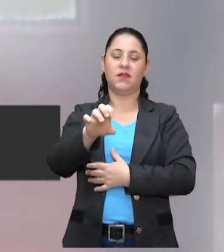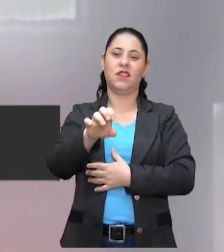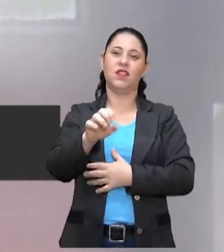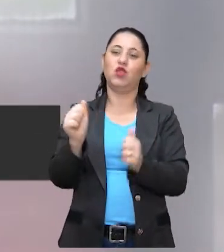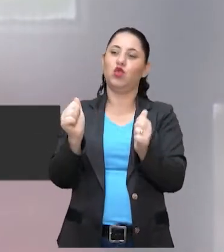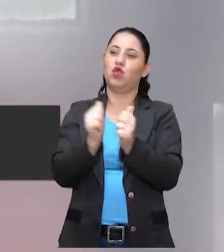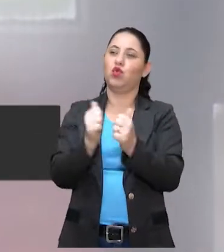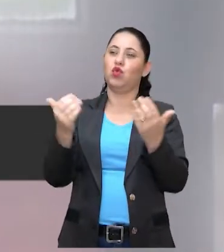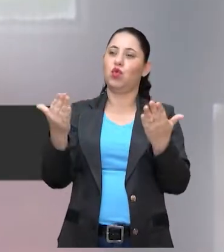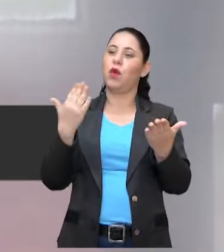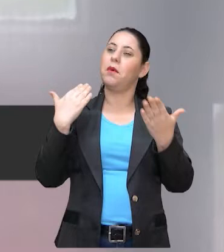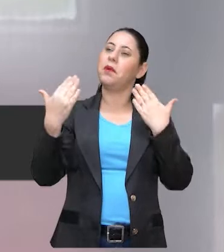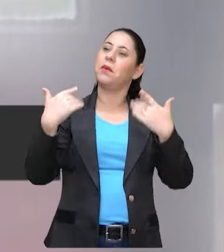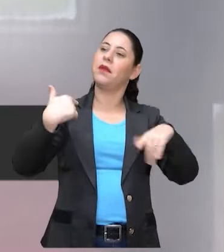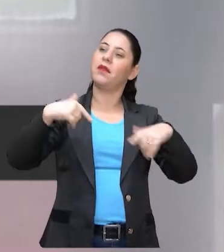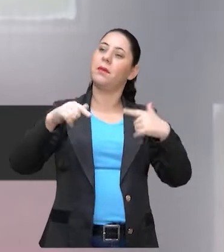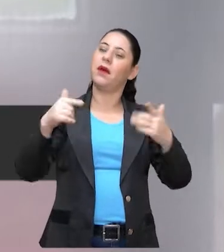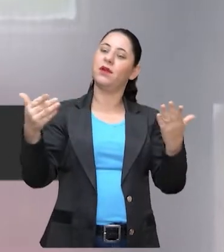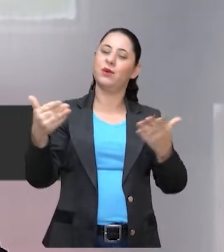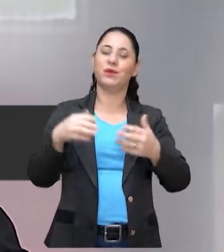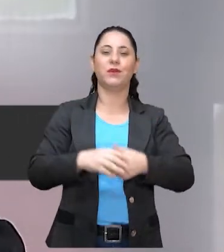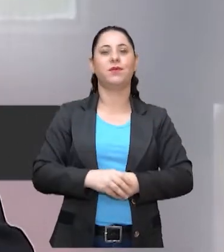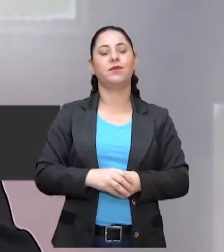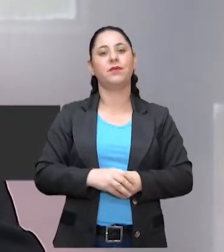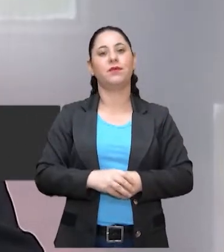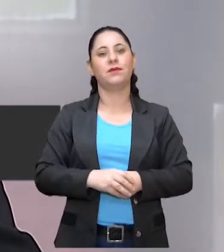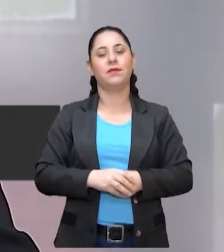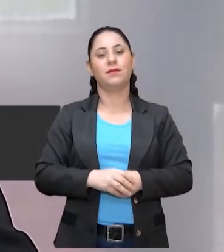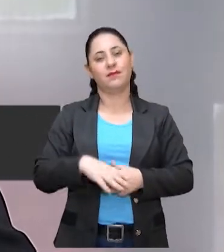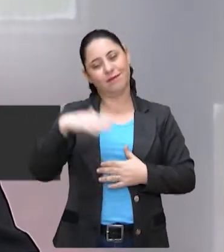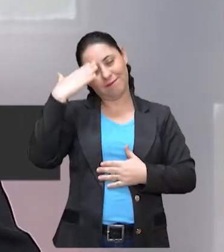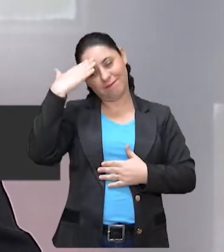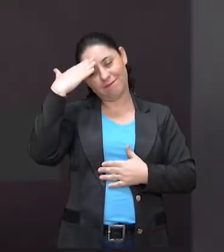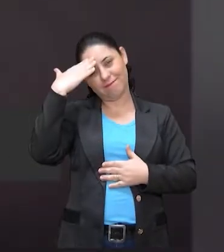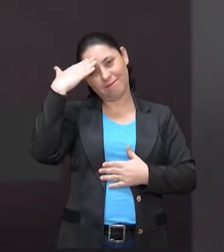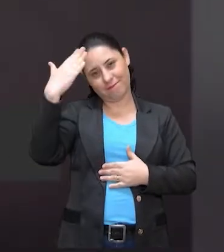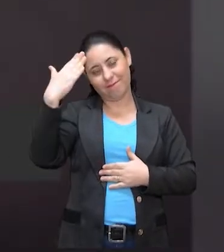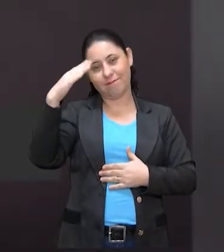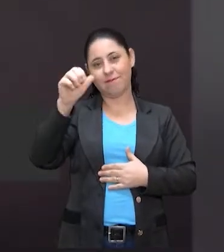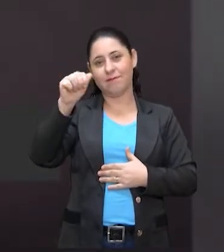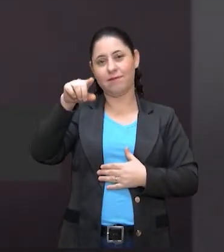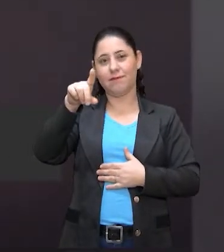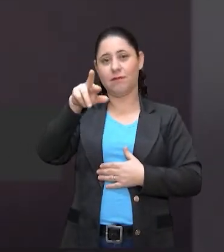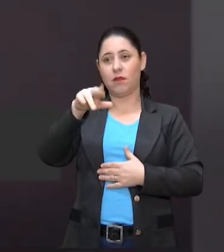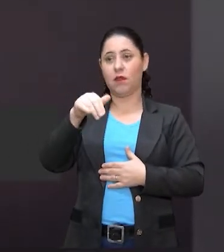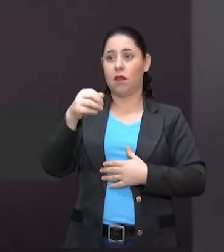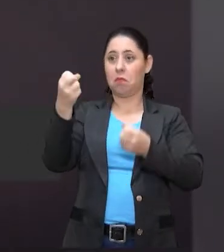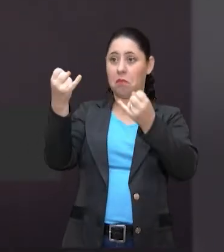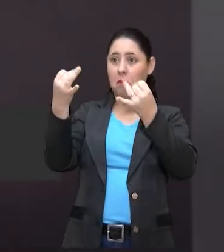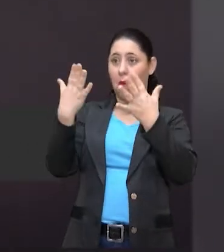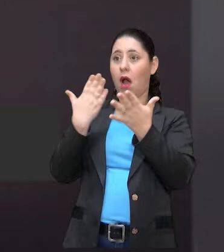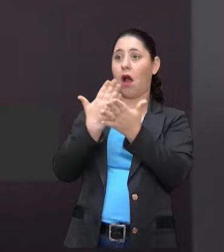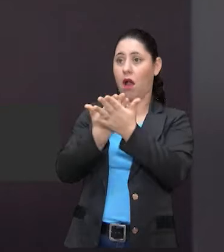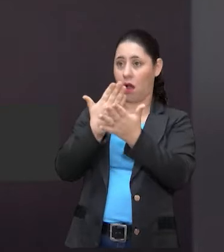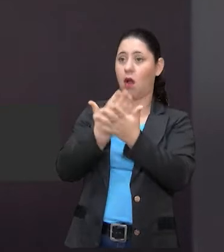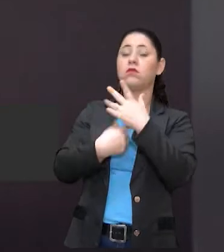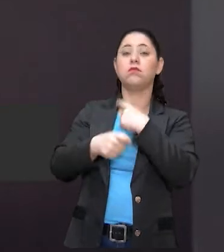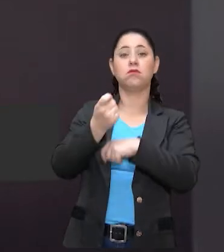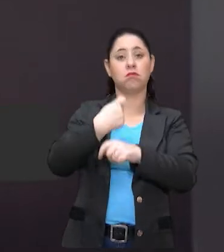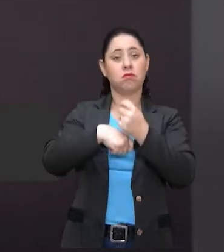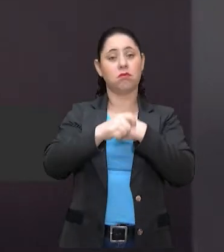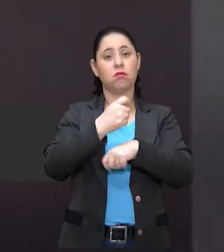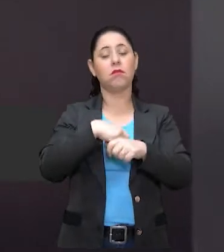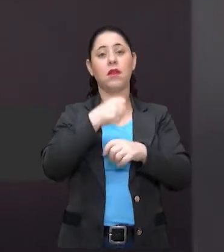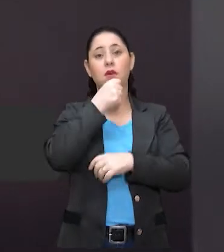a Karine, que dividiu comigo o trabalho nesta edição. Obrigada, Andréia. Foi uma